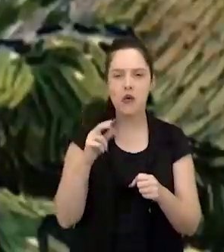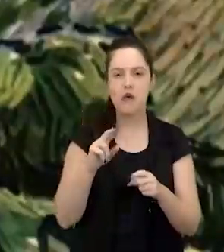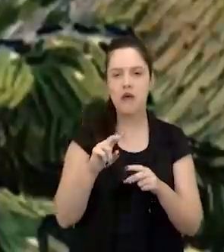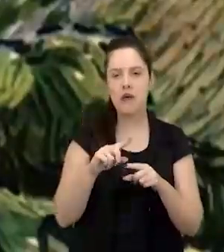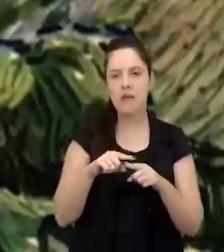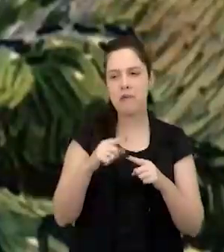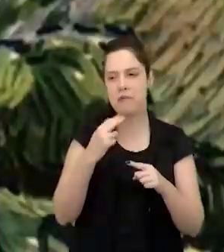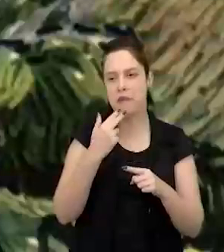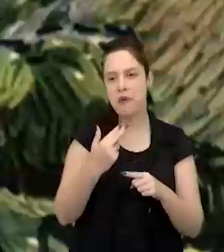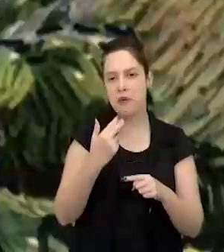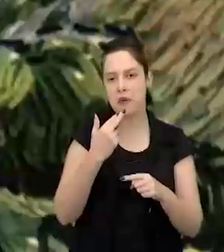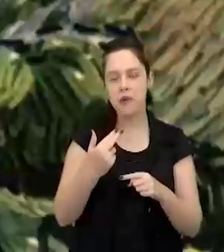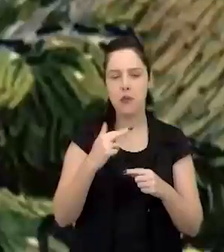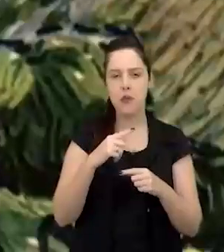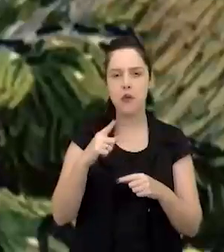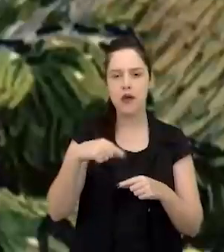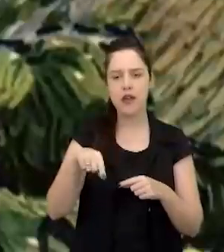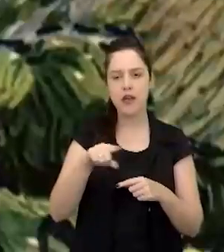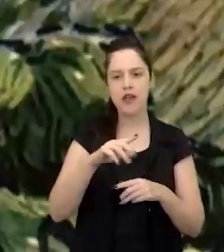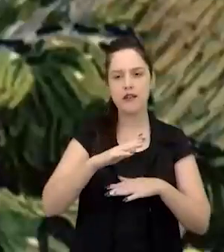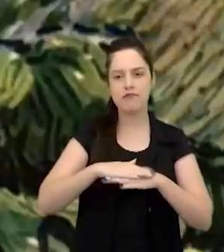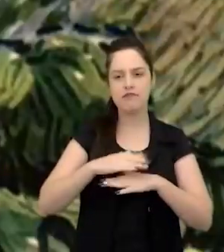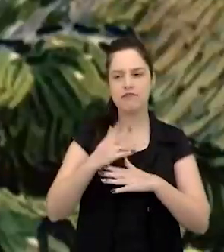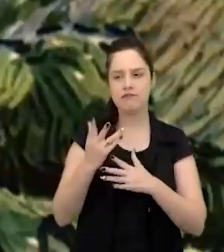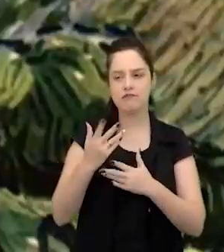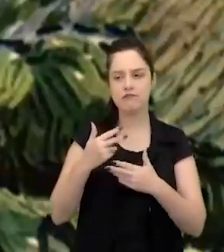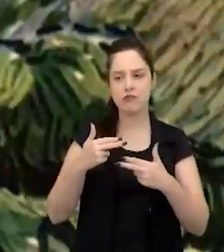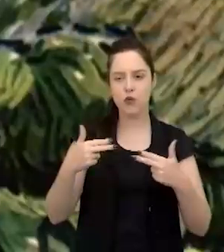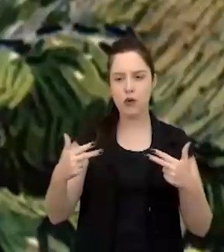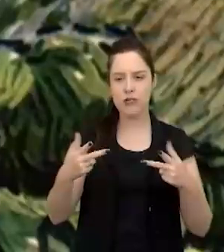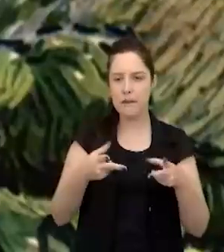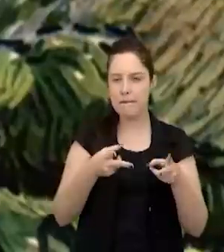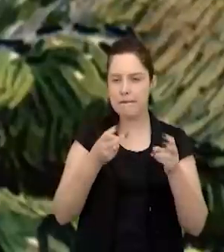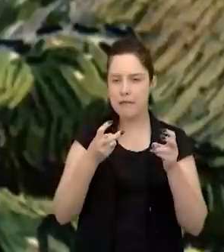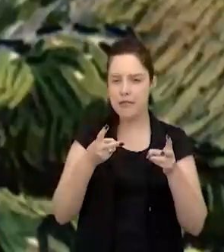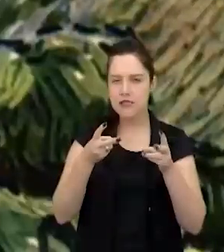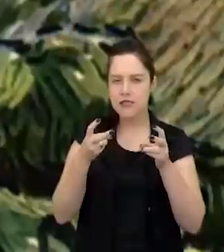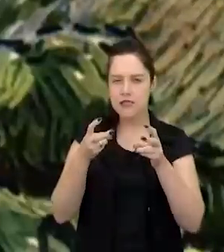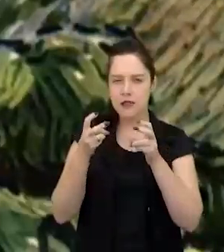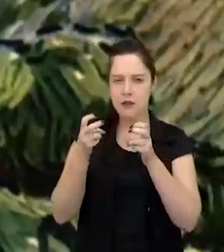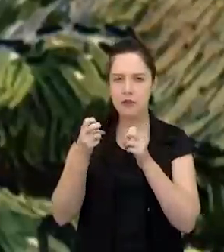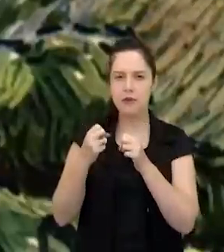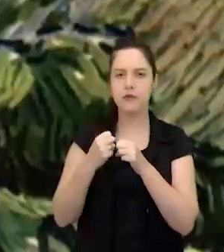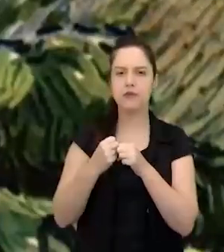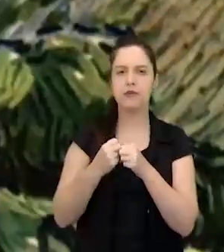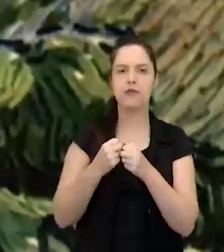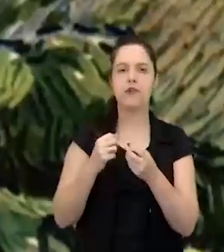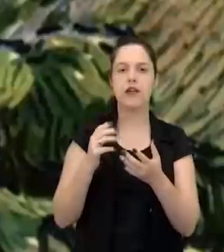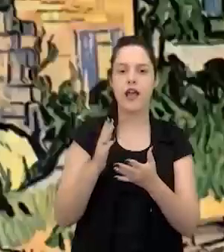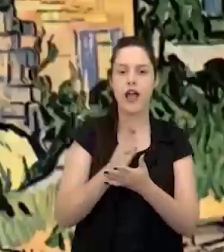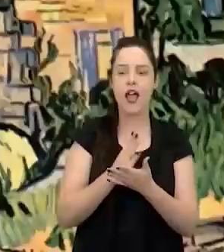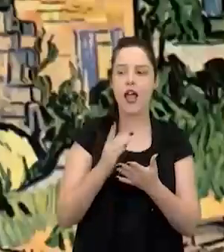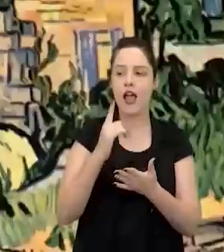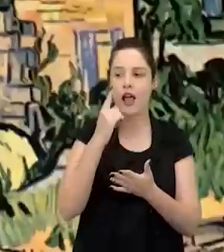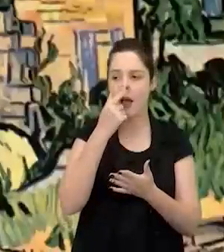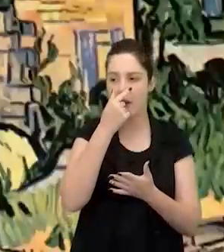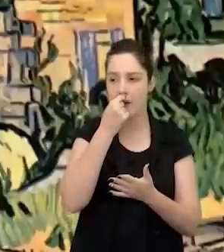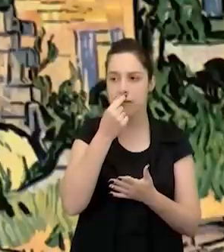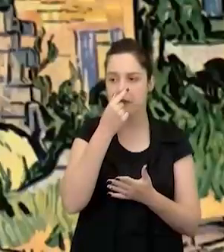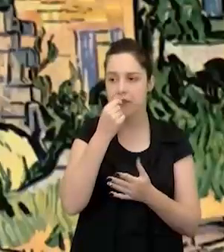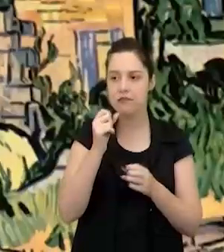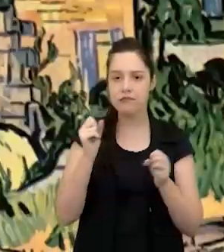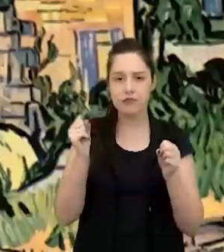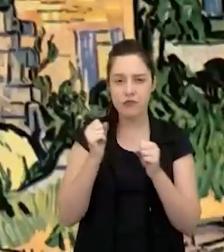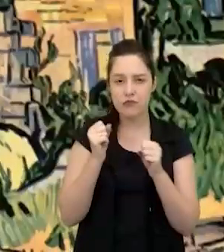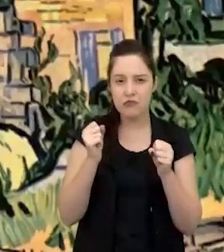mais interpretativa, porque ele poderia estar, alguém pode observar essa obra e falar, ele estava meio resfriado, com frio. É verdade, né?